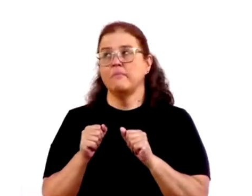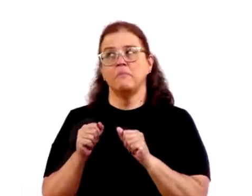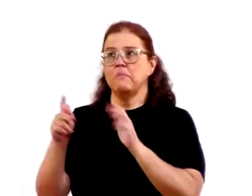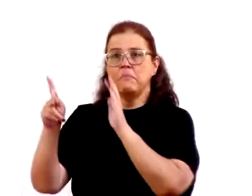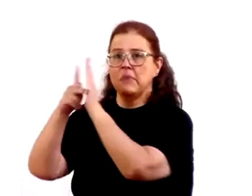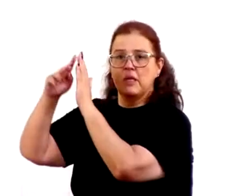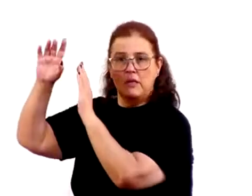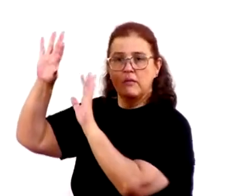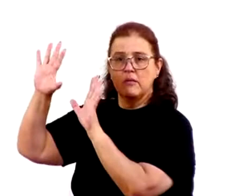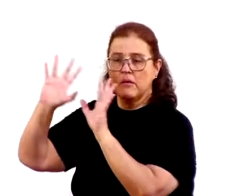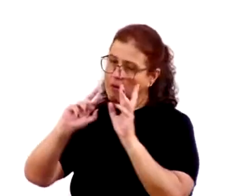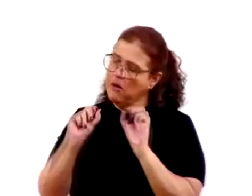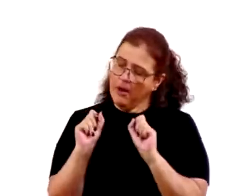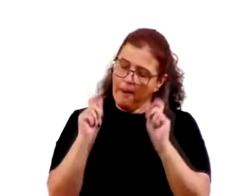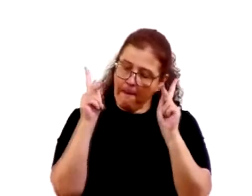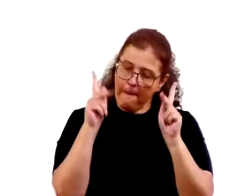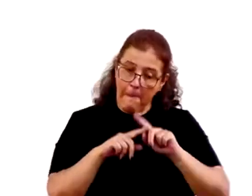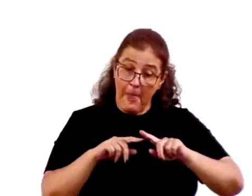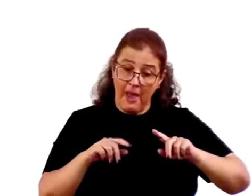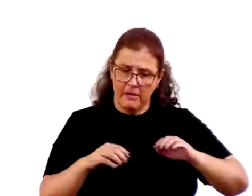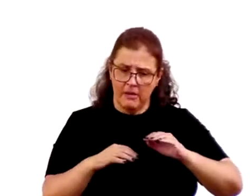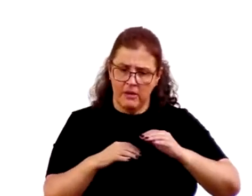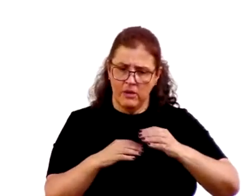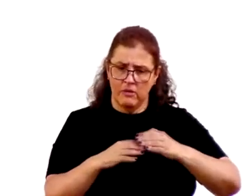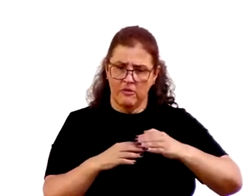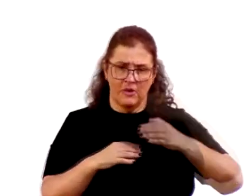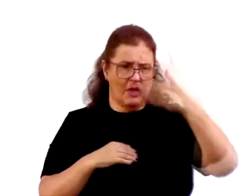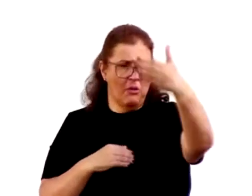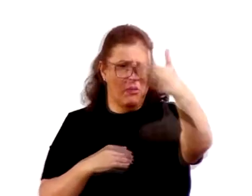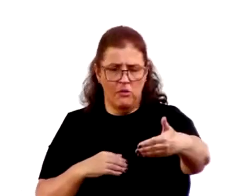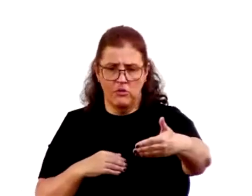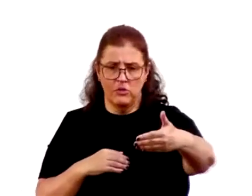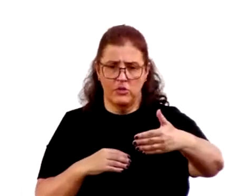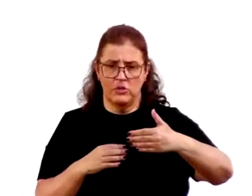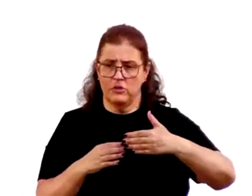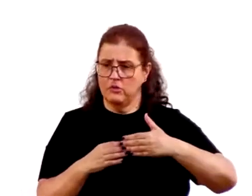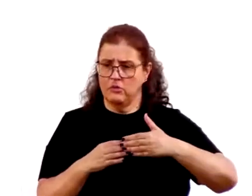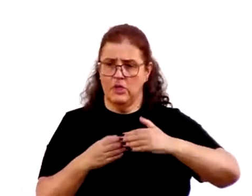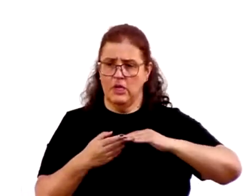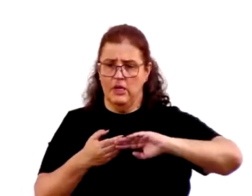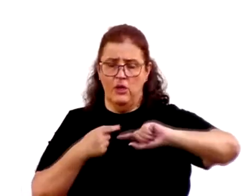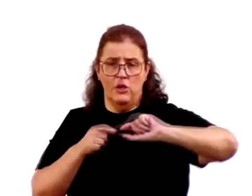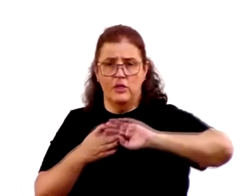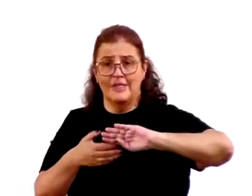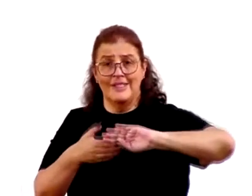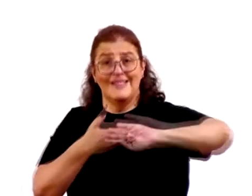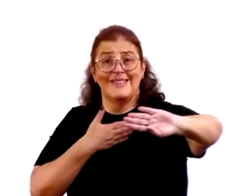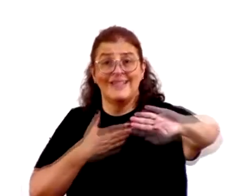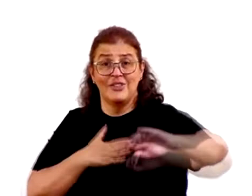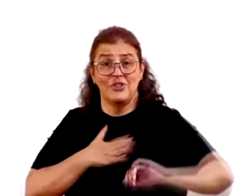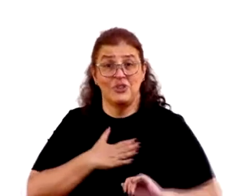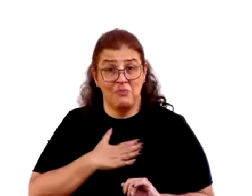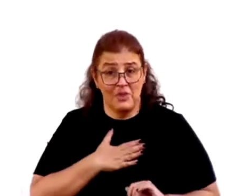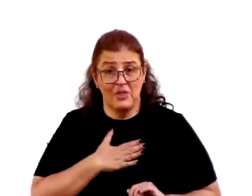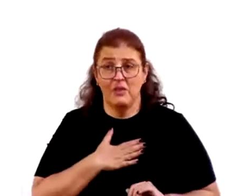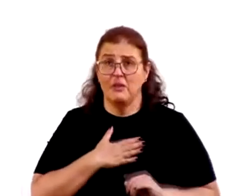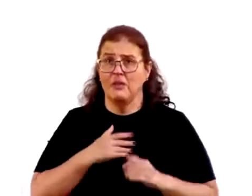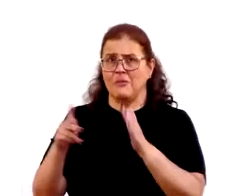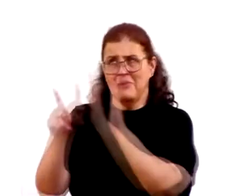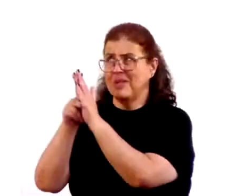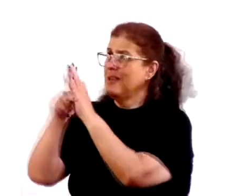a terra e tudo o que nela se contém, o mundo e os